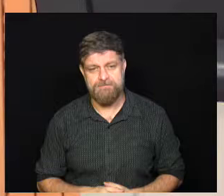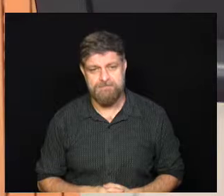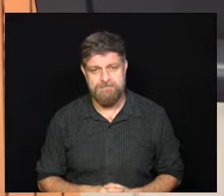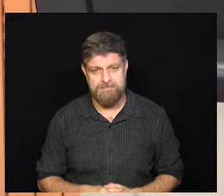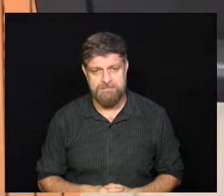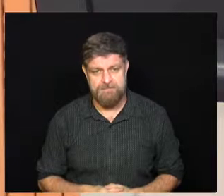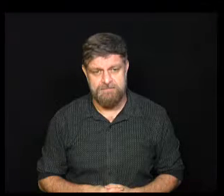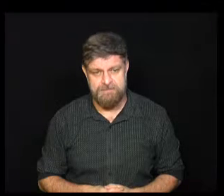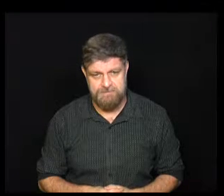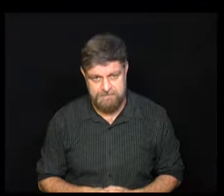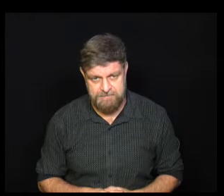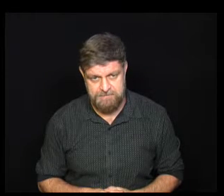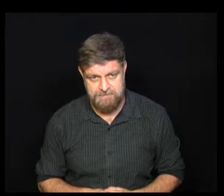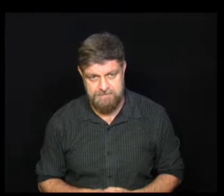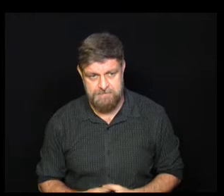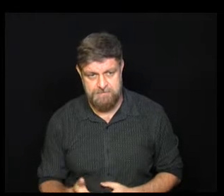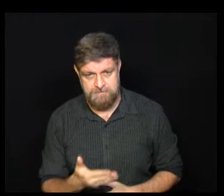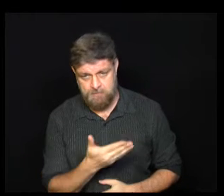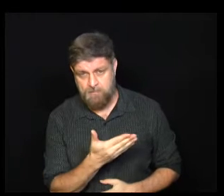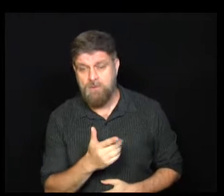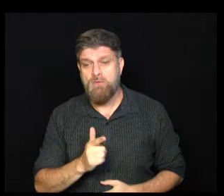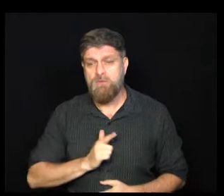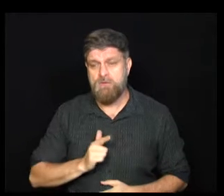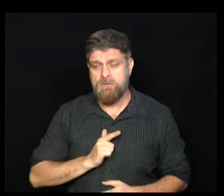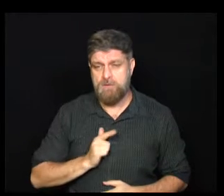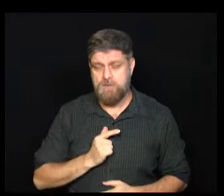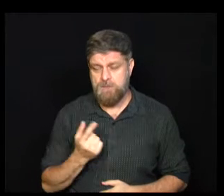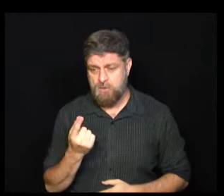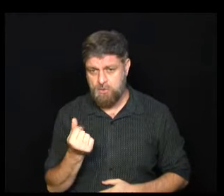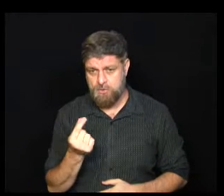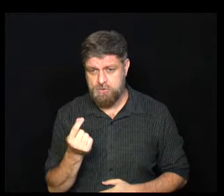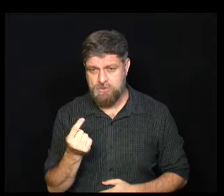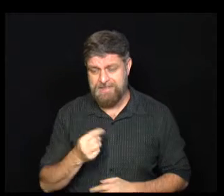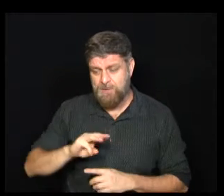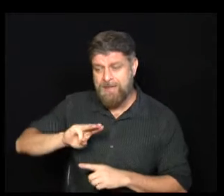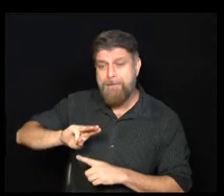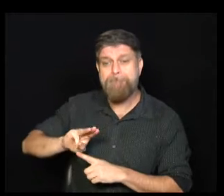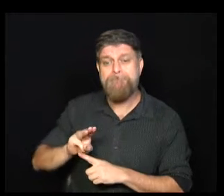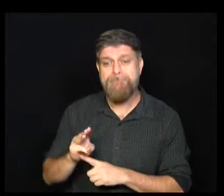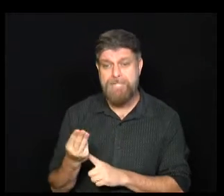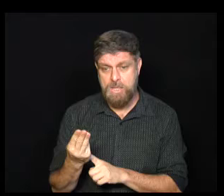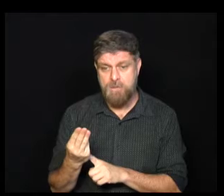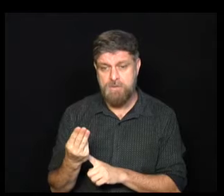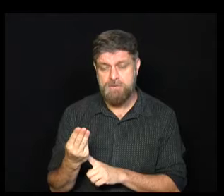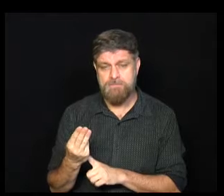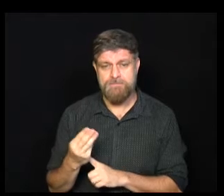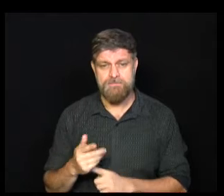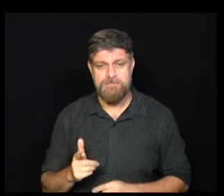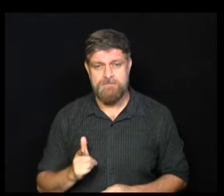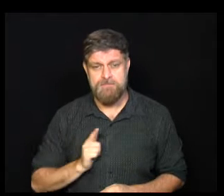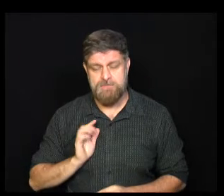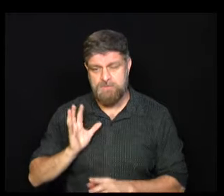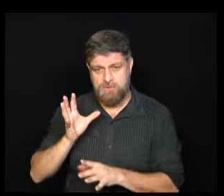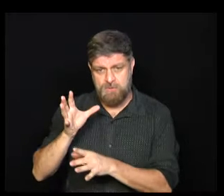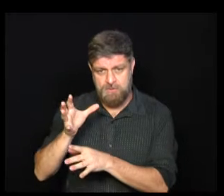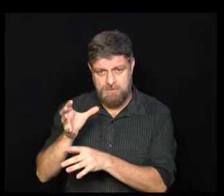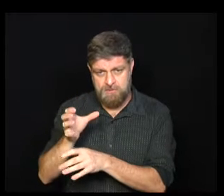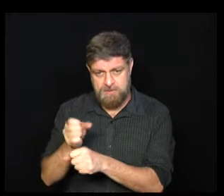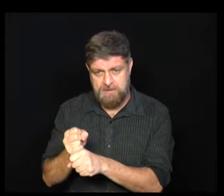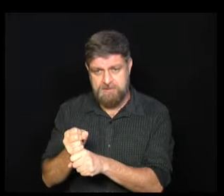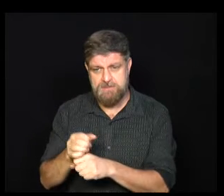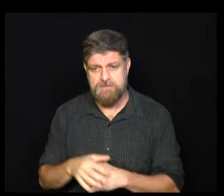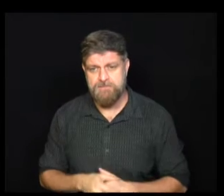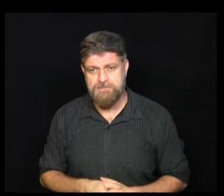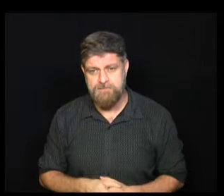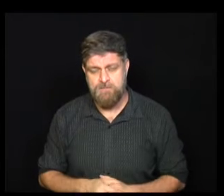Então, as receitas consolidadas da Prefeitura aqui estão em valores em milhões. As receitas totais realizadas